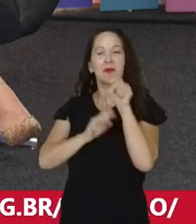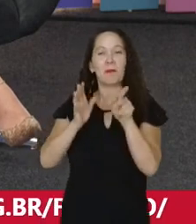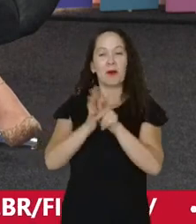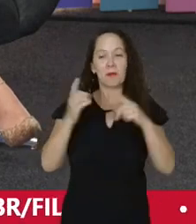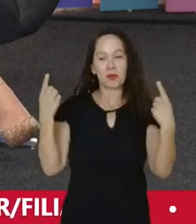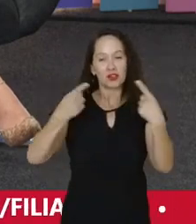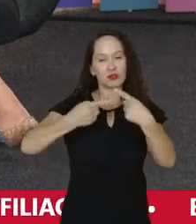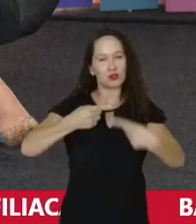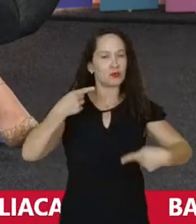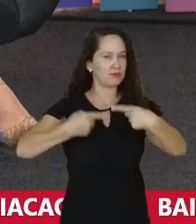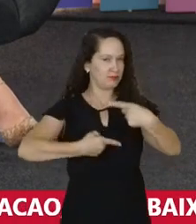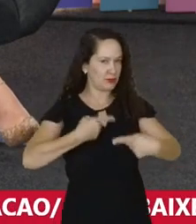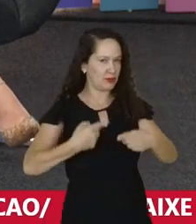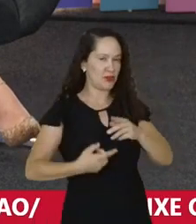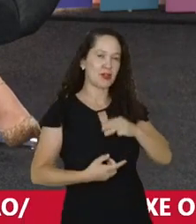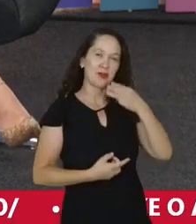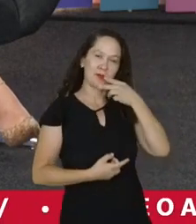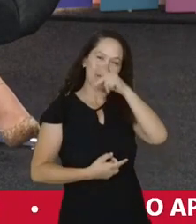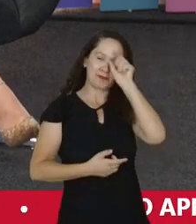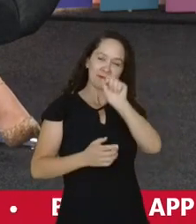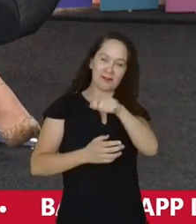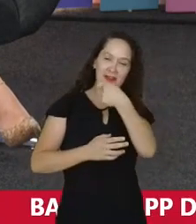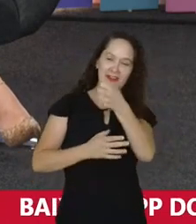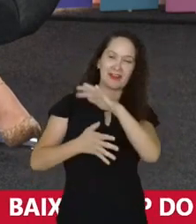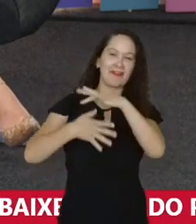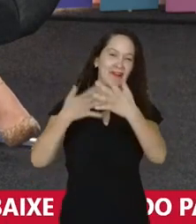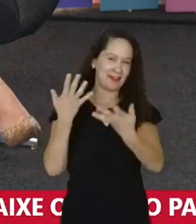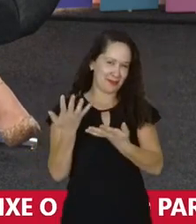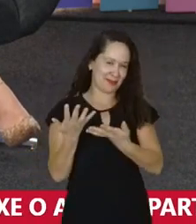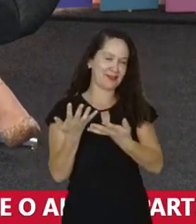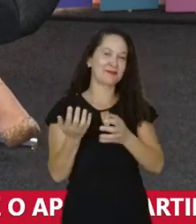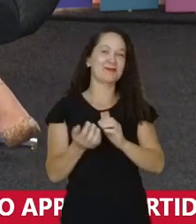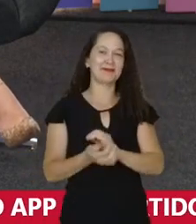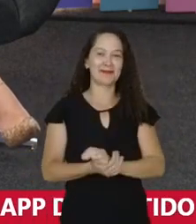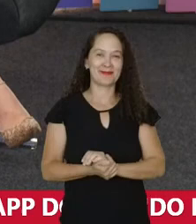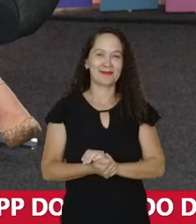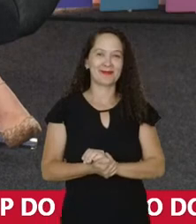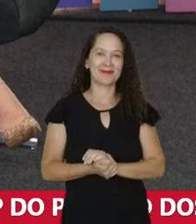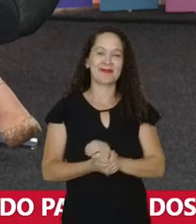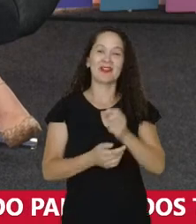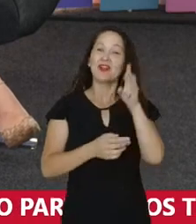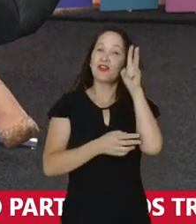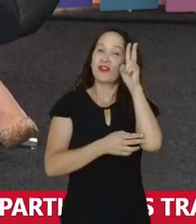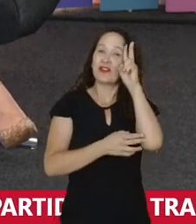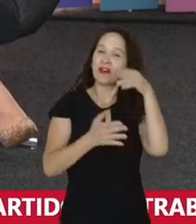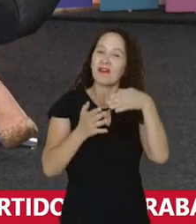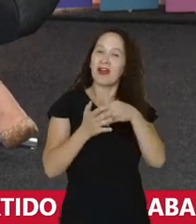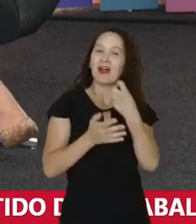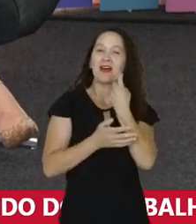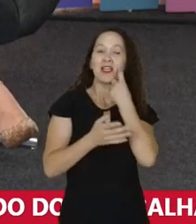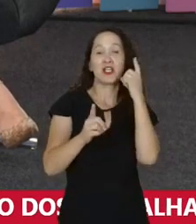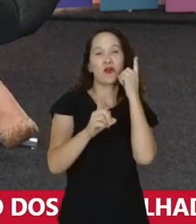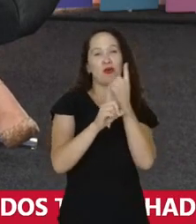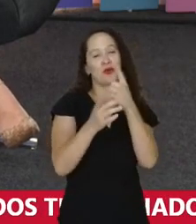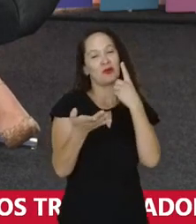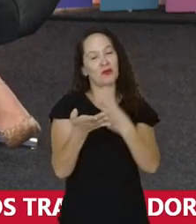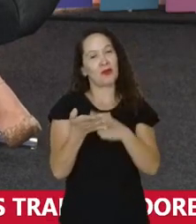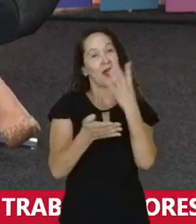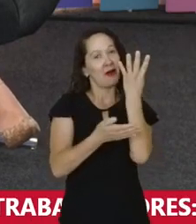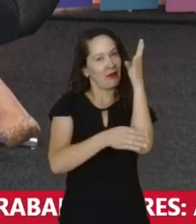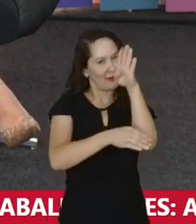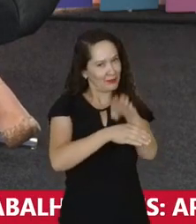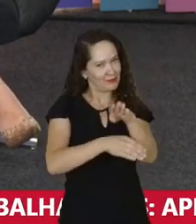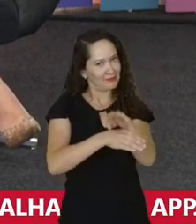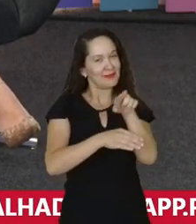para a disputa política. Eu sou a Mariana Jacob e esse é meu sinal em Libras. E de segunda a sexta nós temos encontro marcado às 4